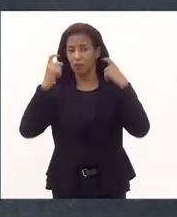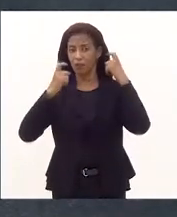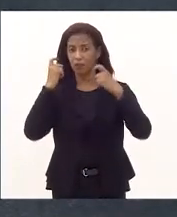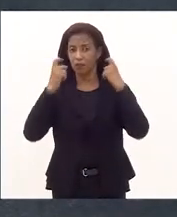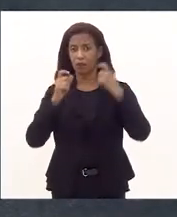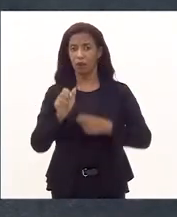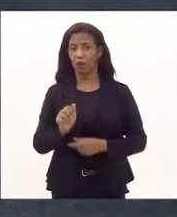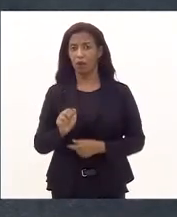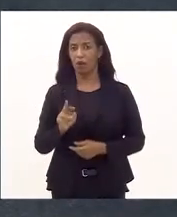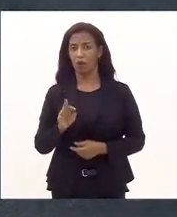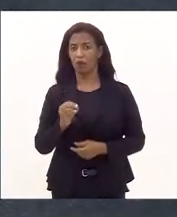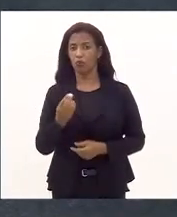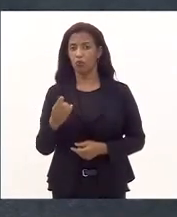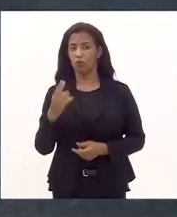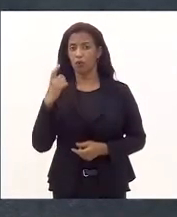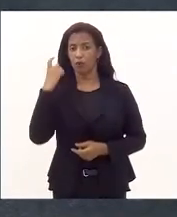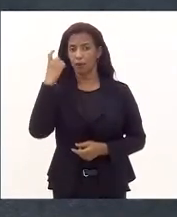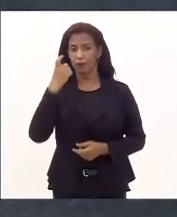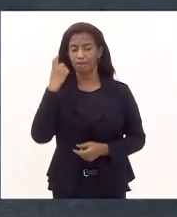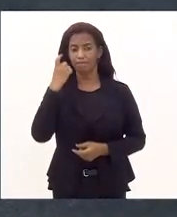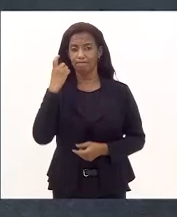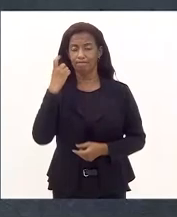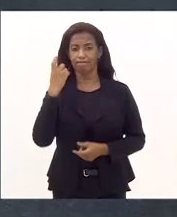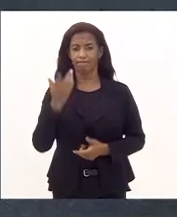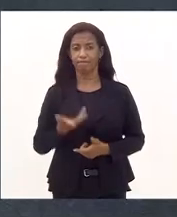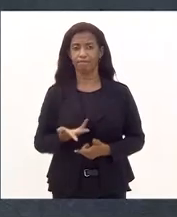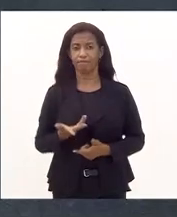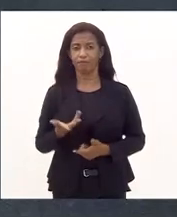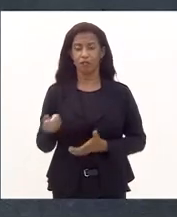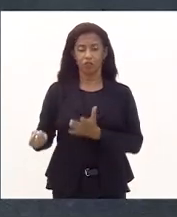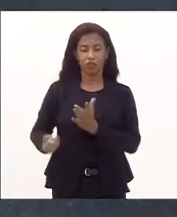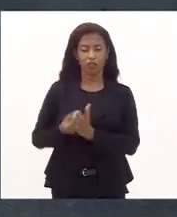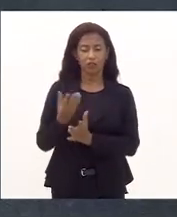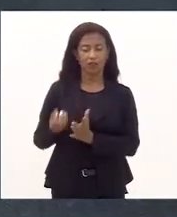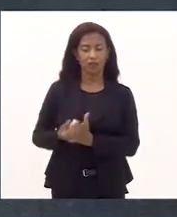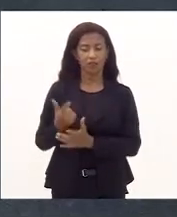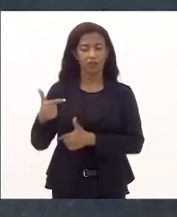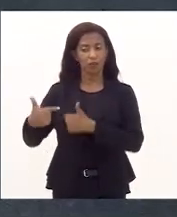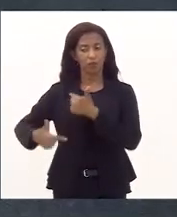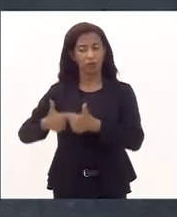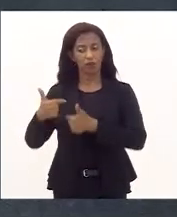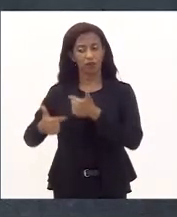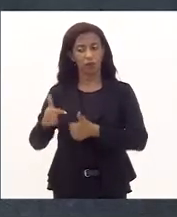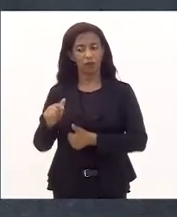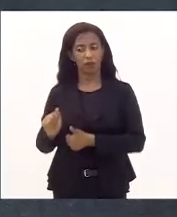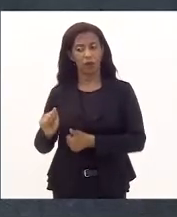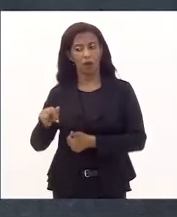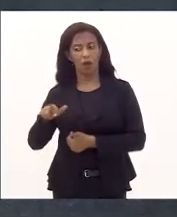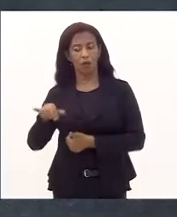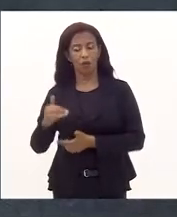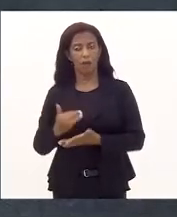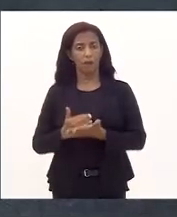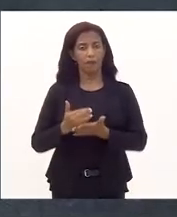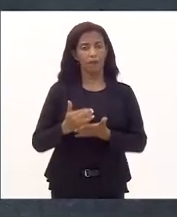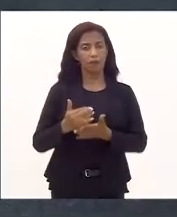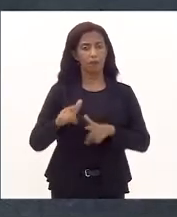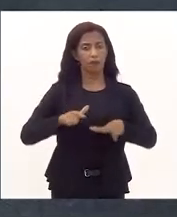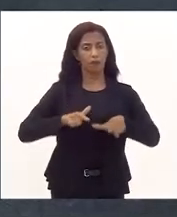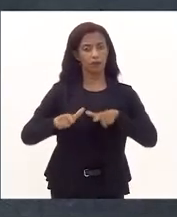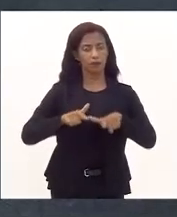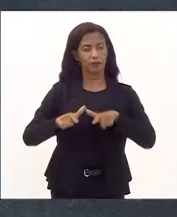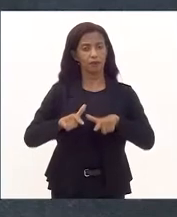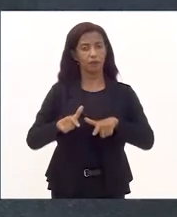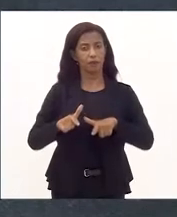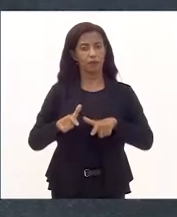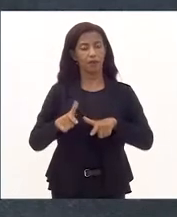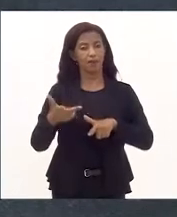autor, importante, de incentivar este trabalhador autônomo, não é, na aquisição do seu principal instrumento de trabalho, que